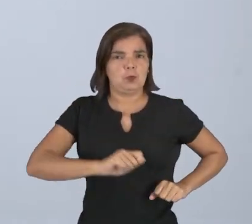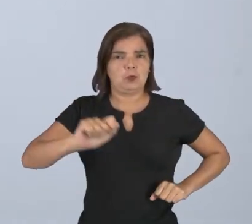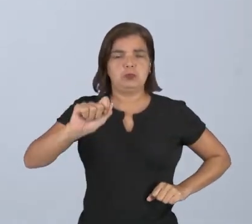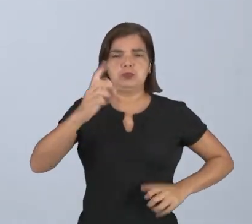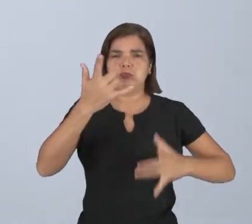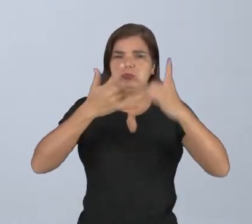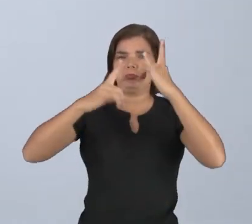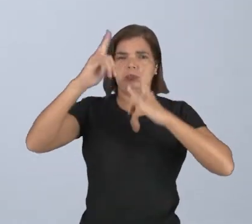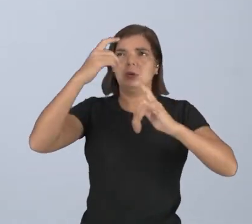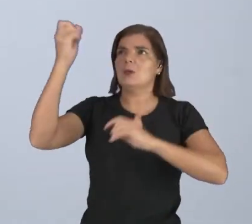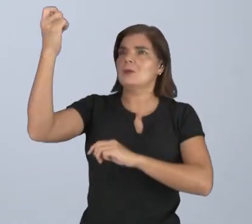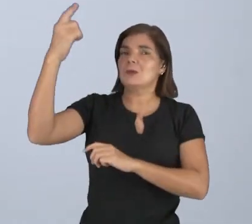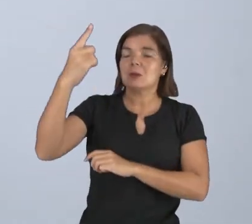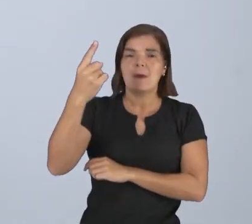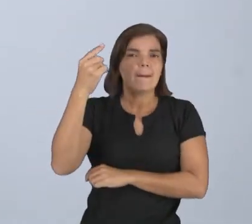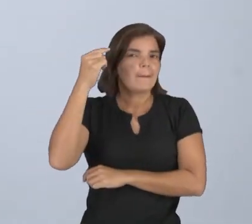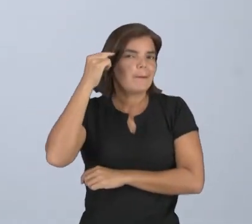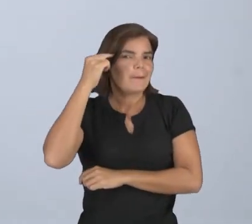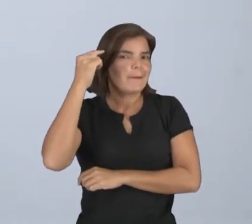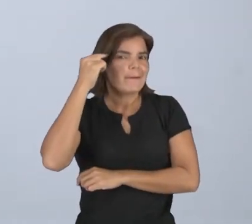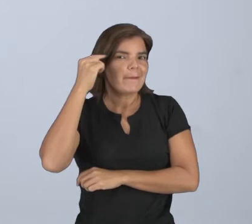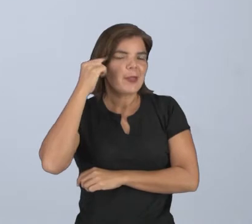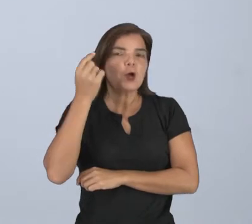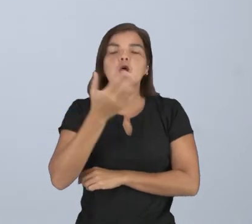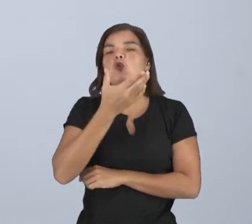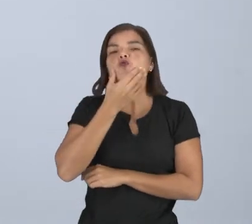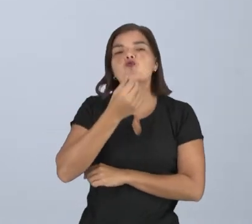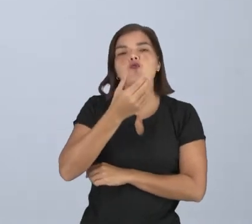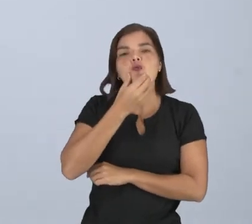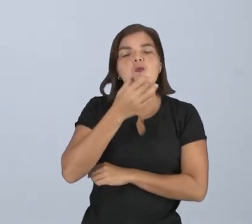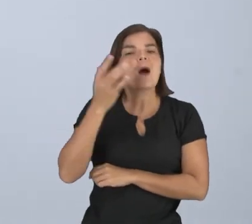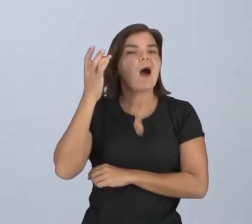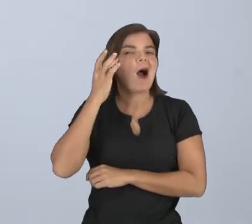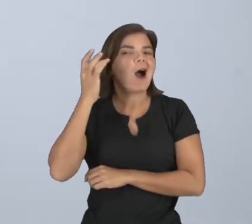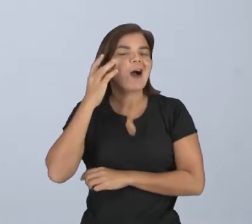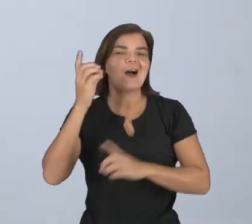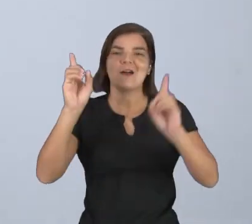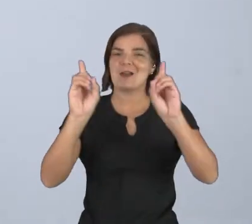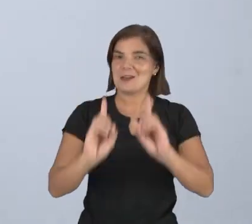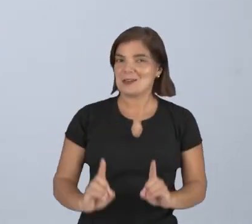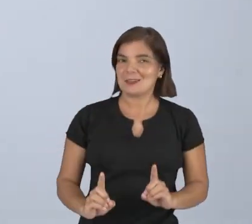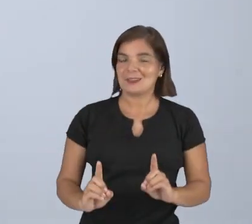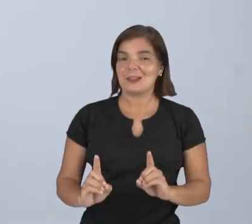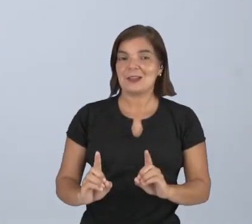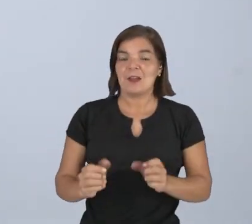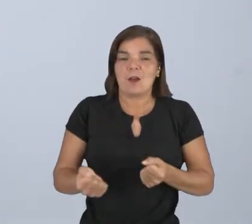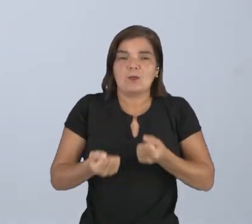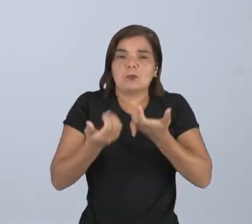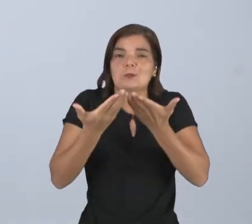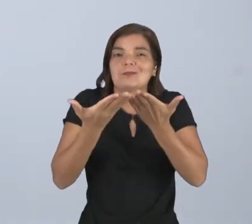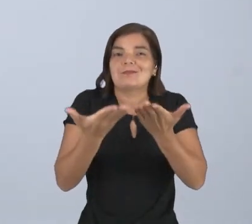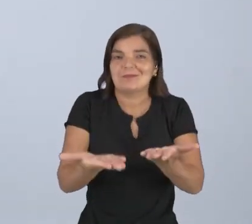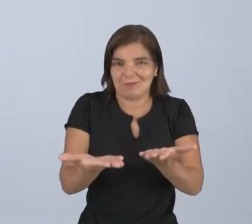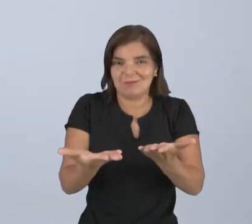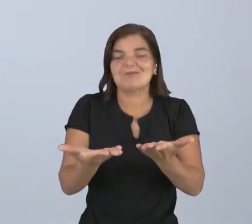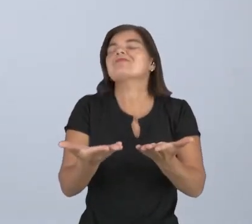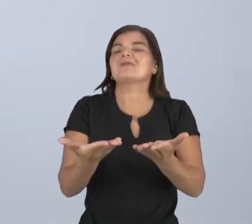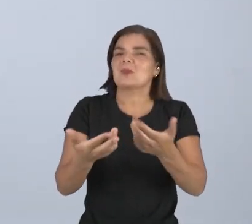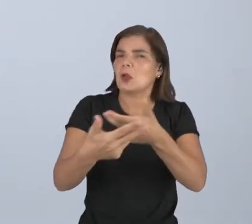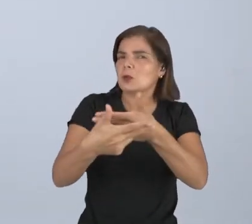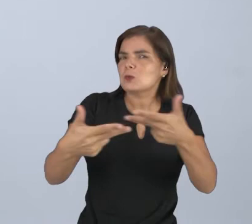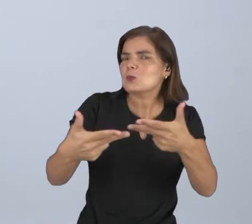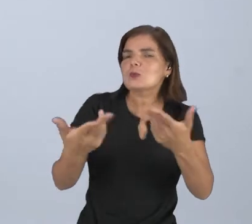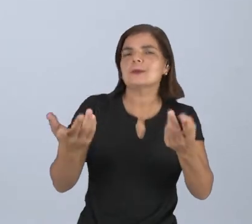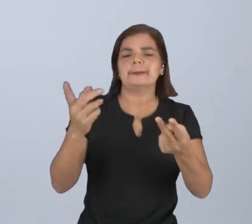no sol, e eles acabam pensando que aqueles homens eram deuses, e eles vão oferecer